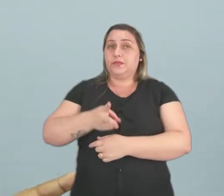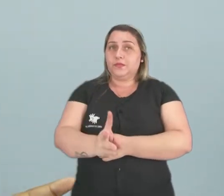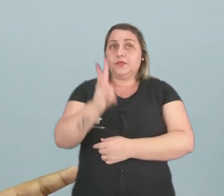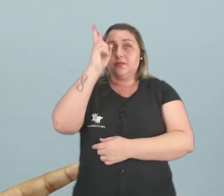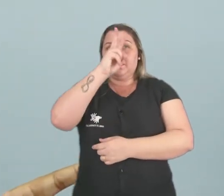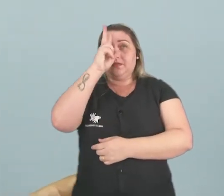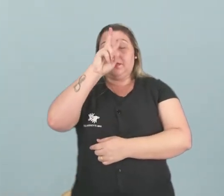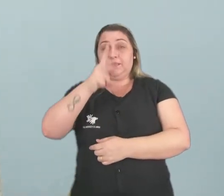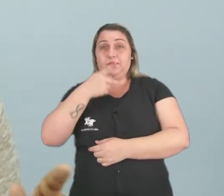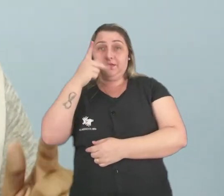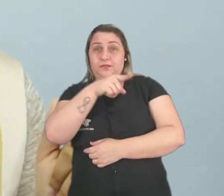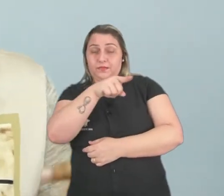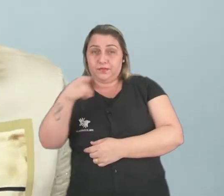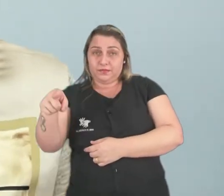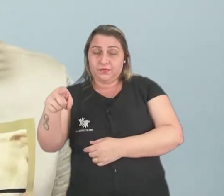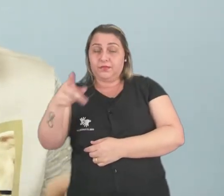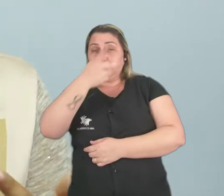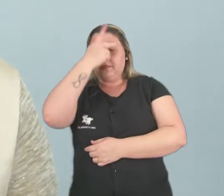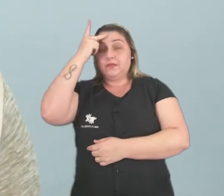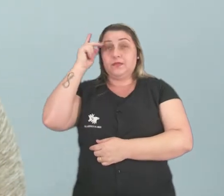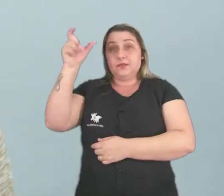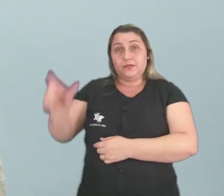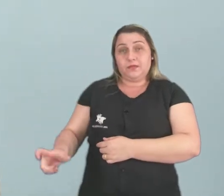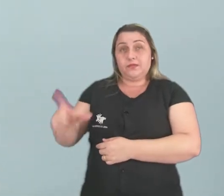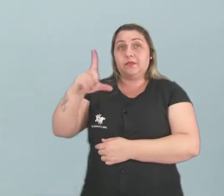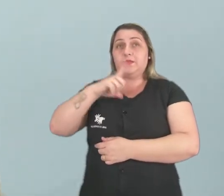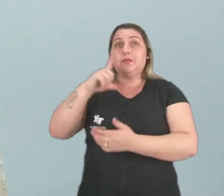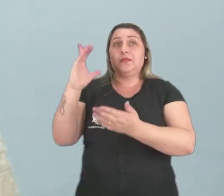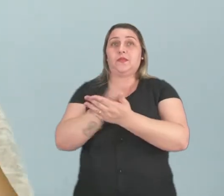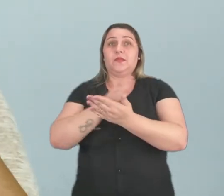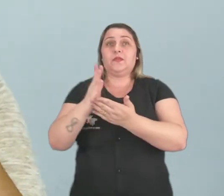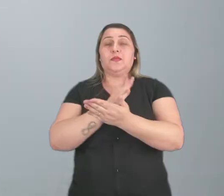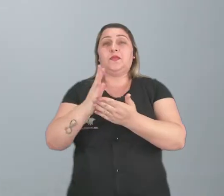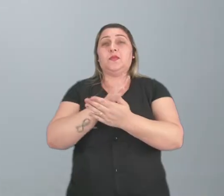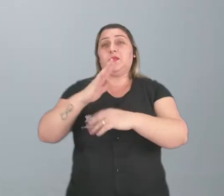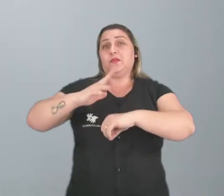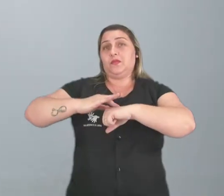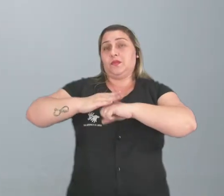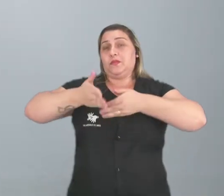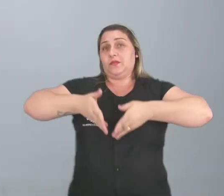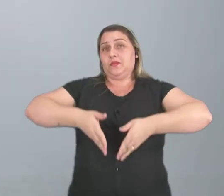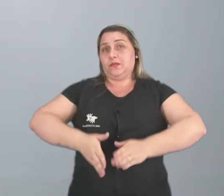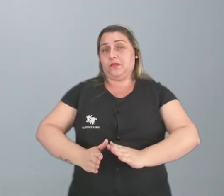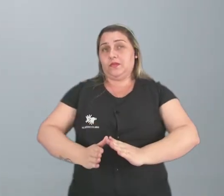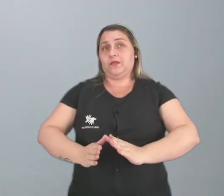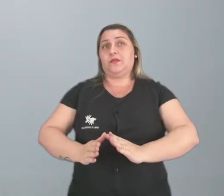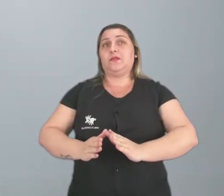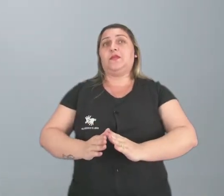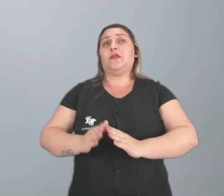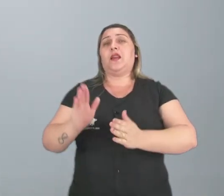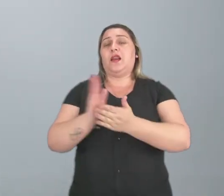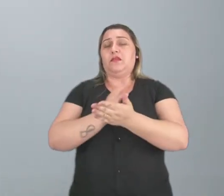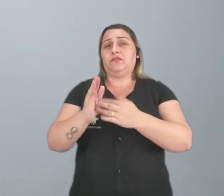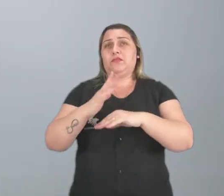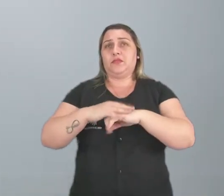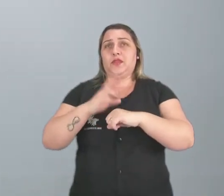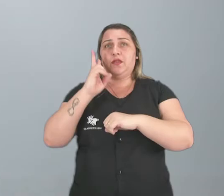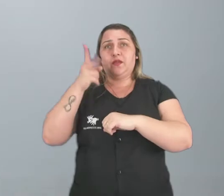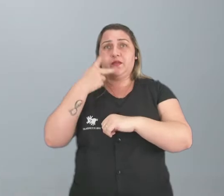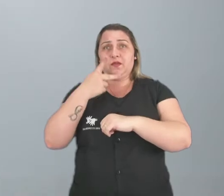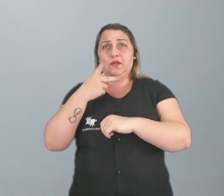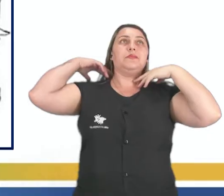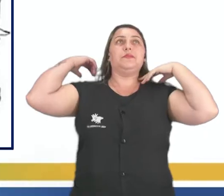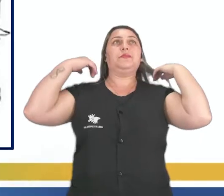Lembra que eu falei para vocês sobre aquelas pessoas que tinham algumas anomalias, né? Que nasciam com algumas doenças? A gente vai falar